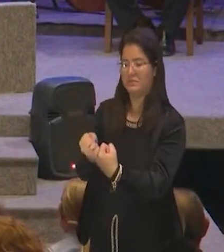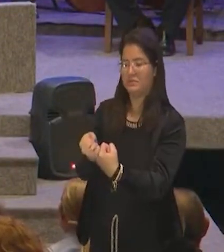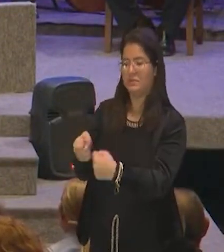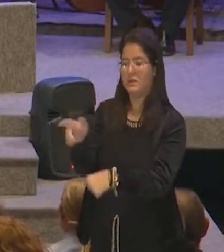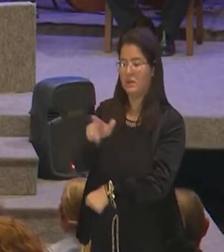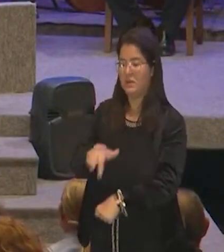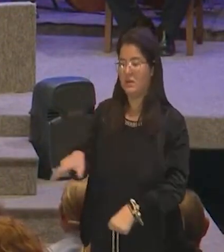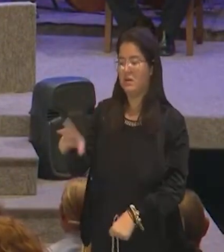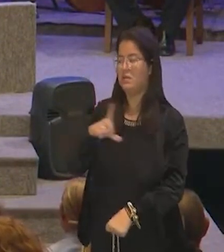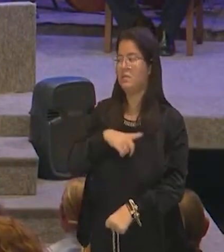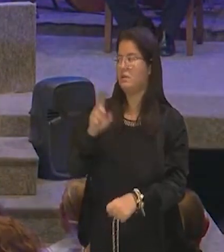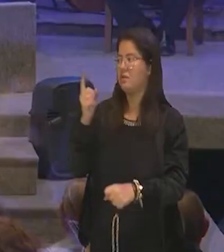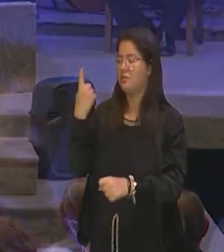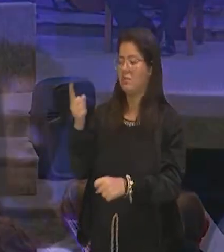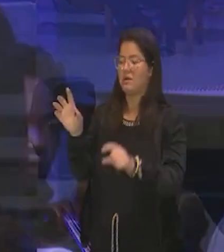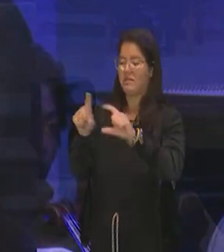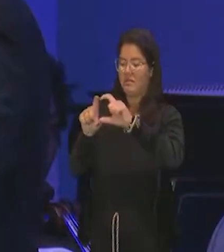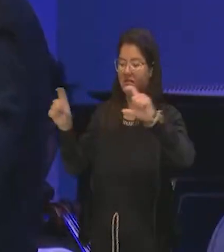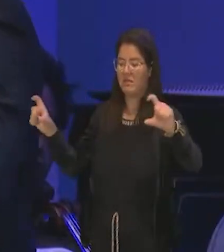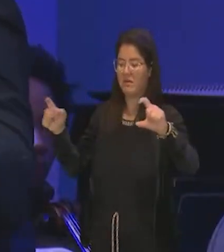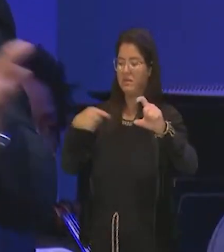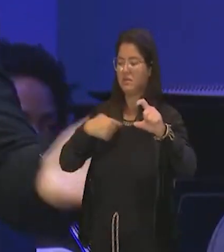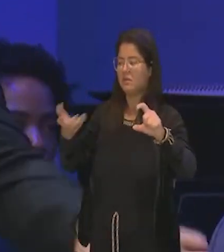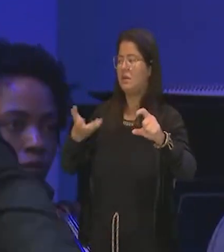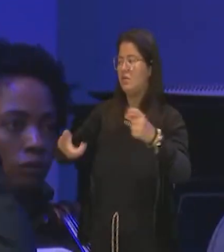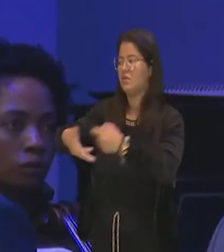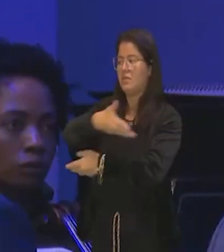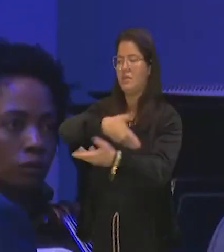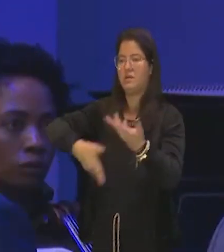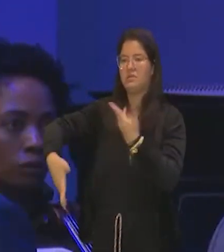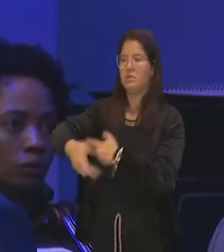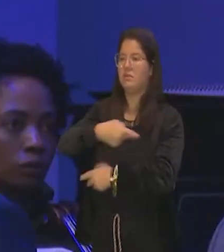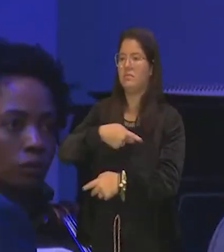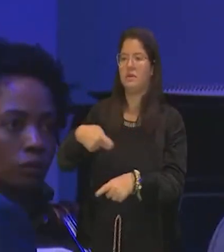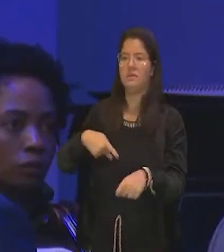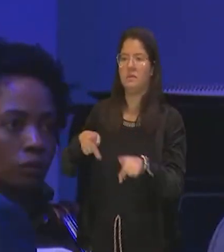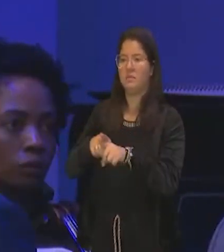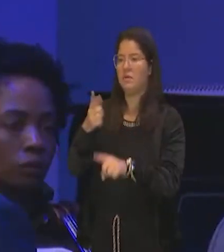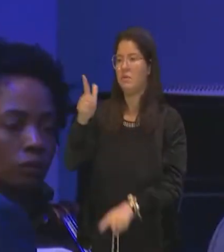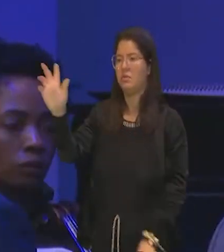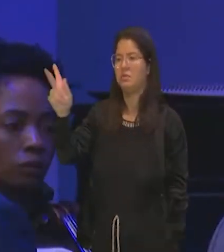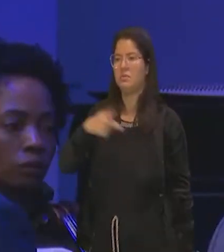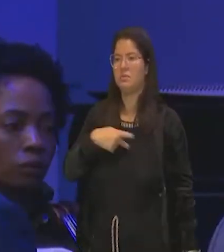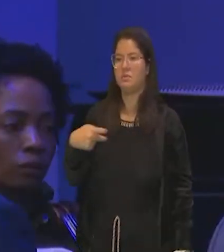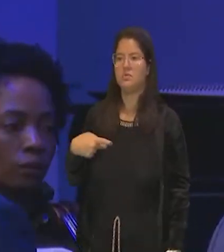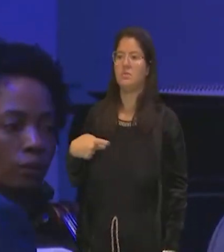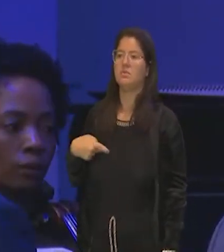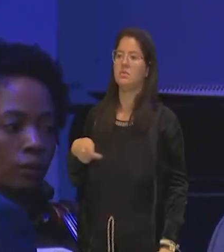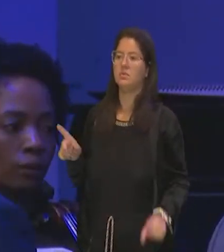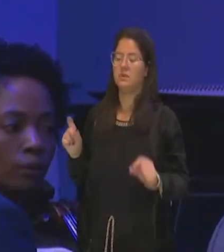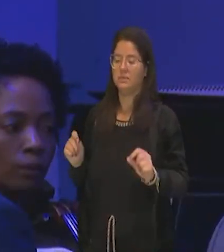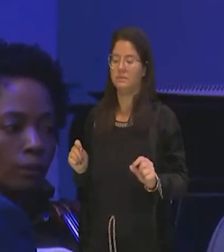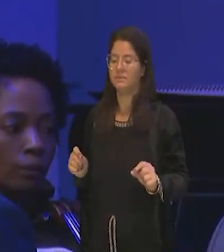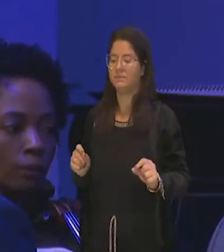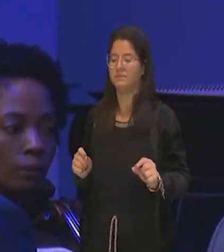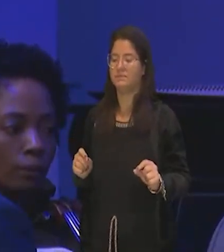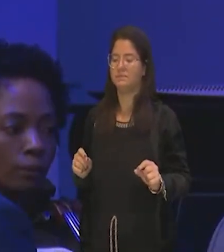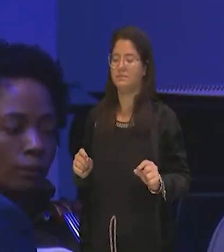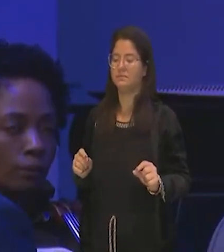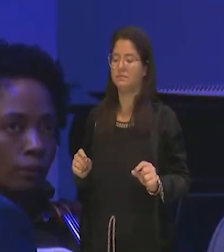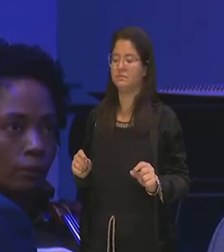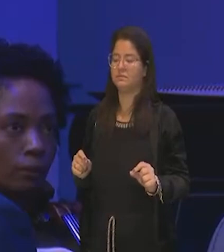Irmãos, uma frase que eu quero compartilhar com o pastor Mateus e com os demais pastores e com você que aqui está.